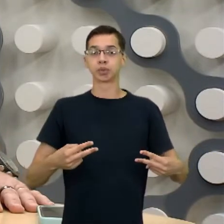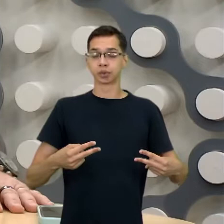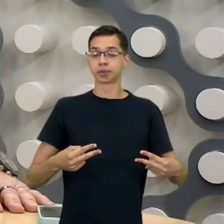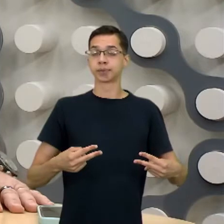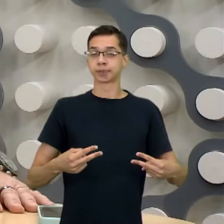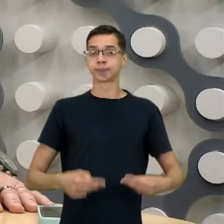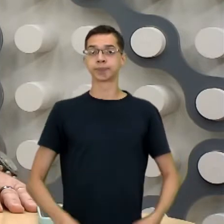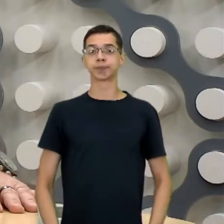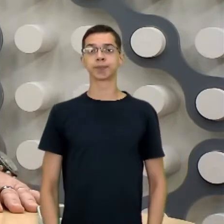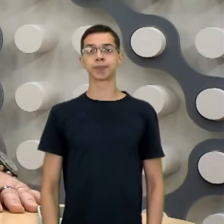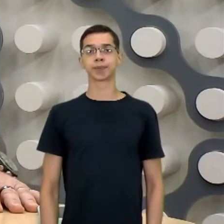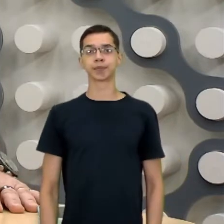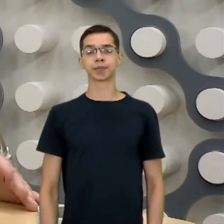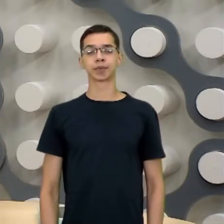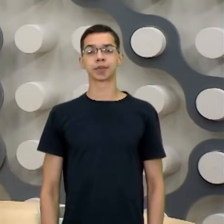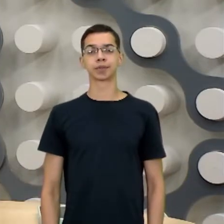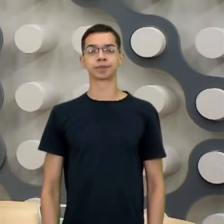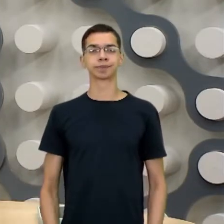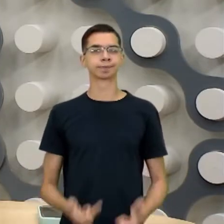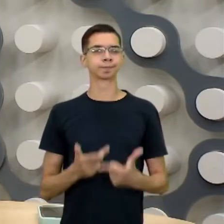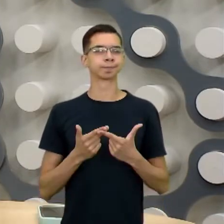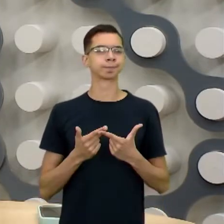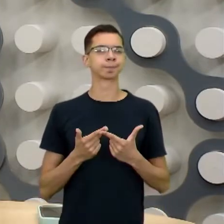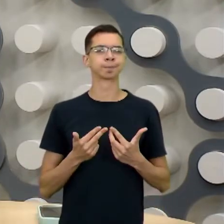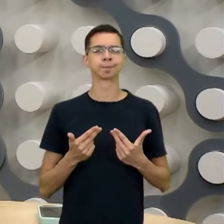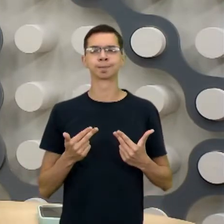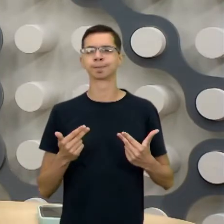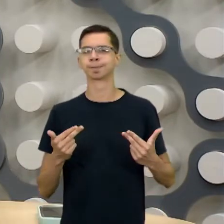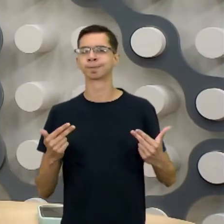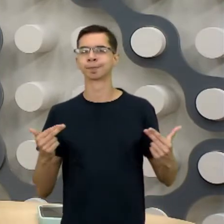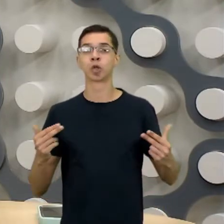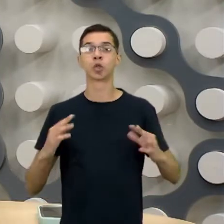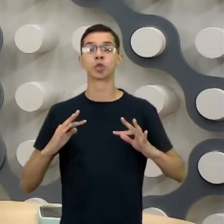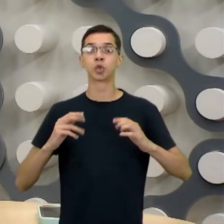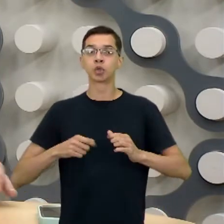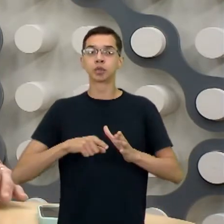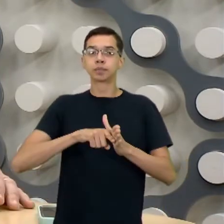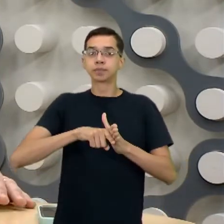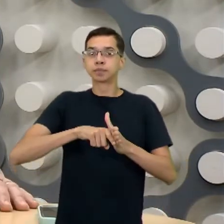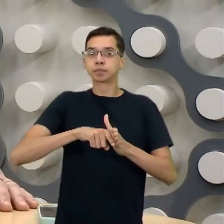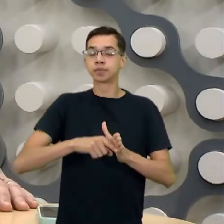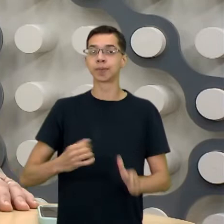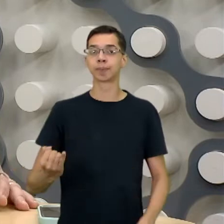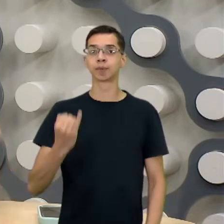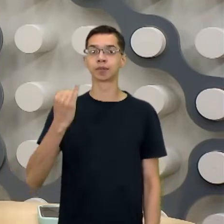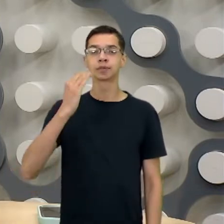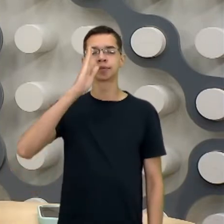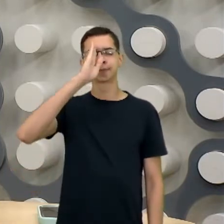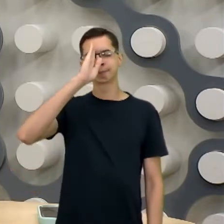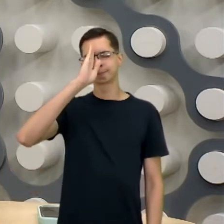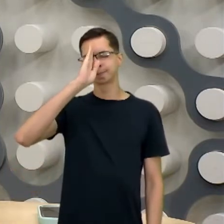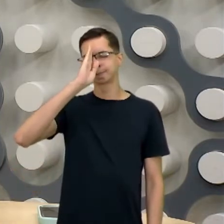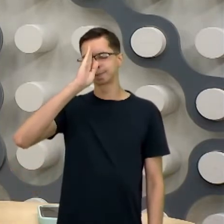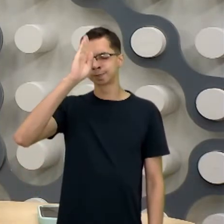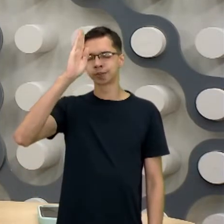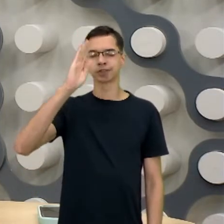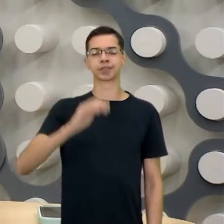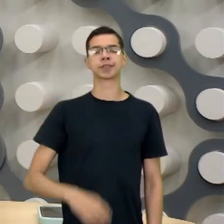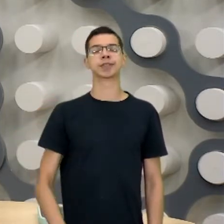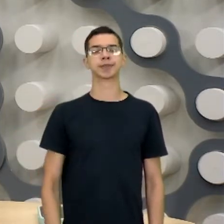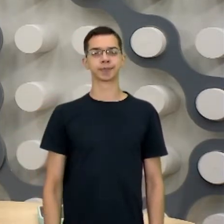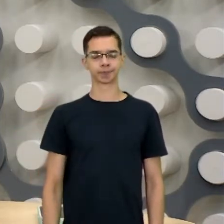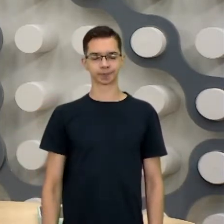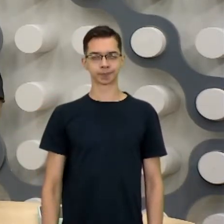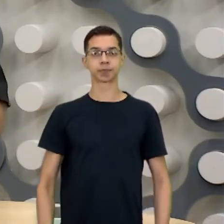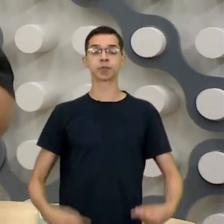né? Nos equipamentos que se tem lá. Tudo isso aí é uma pesquisa que tem extrema necessidade, não só para as